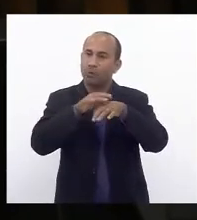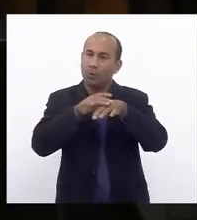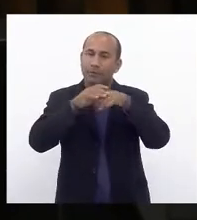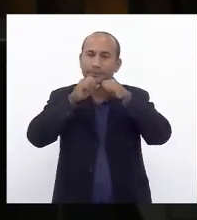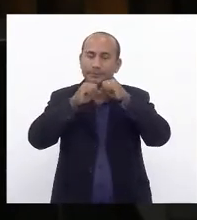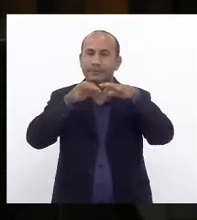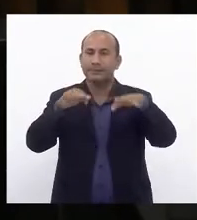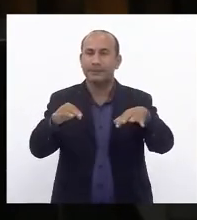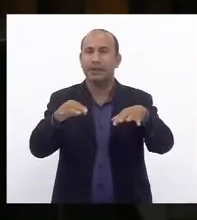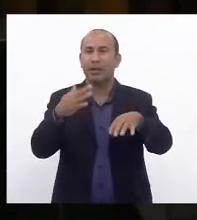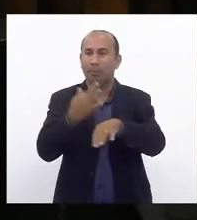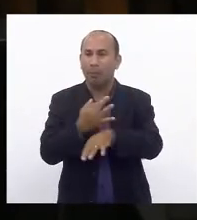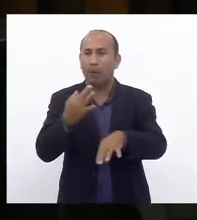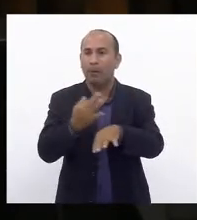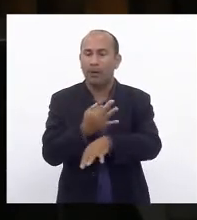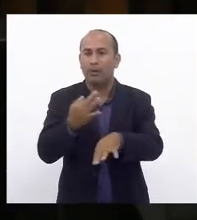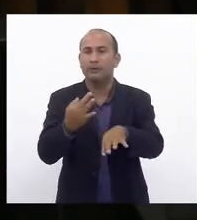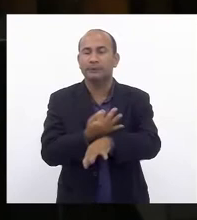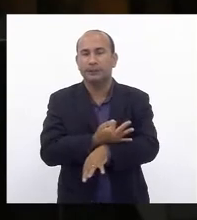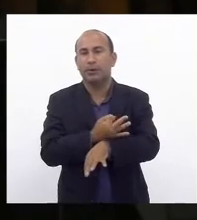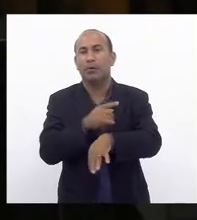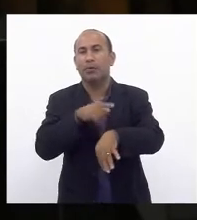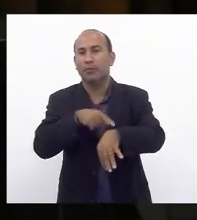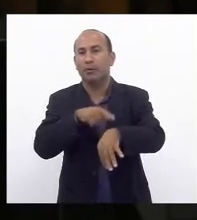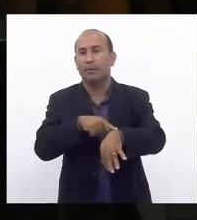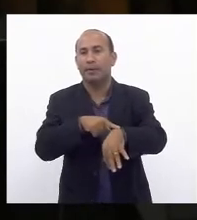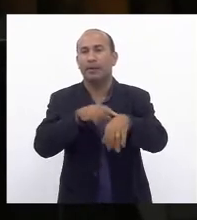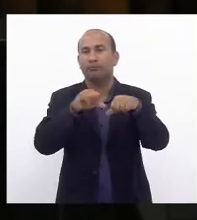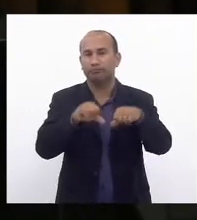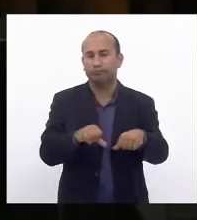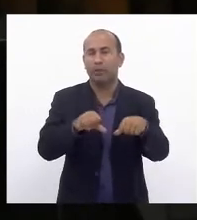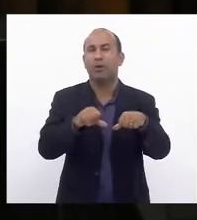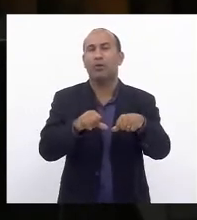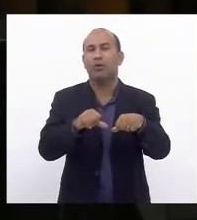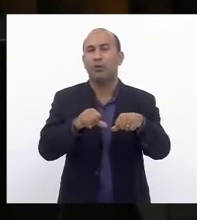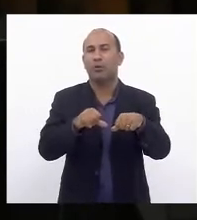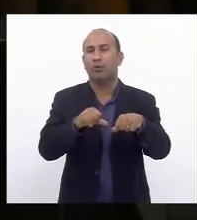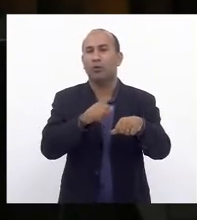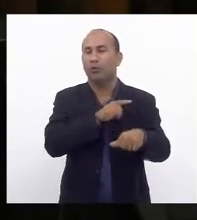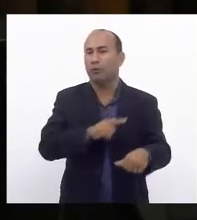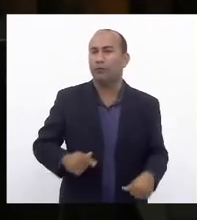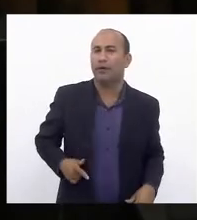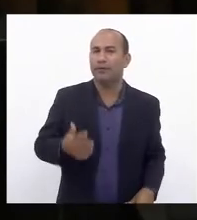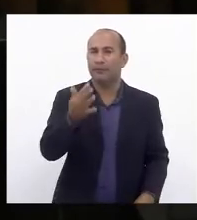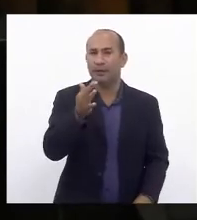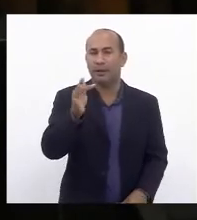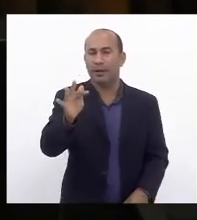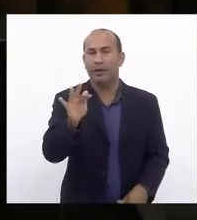resistir à fase negacionista do governo federal e de